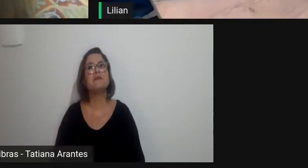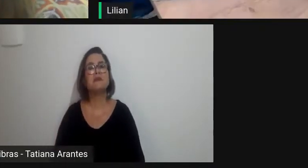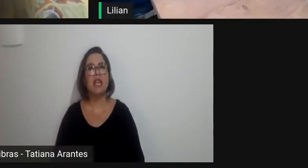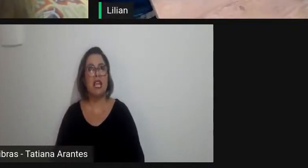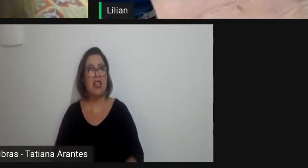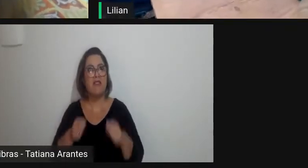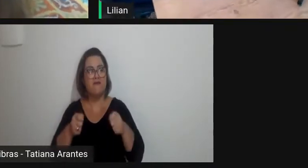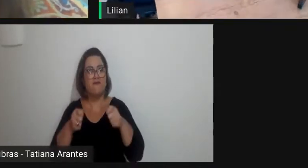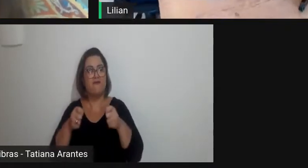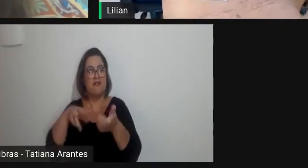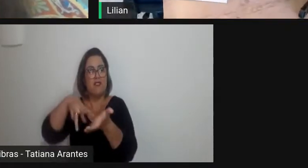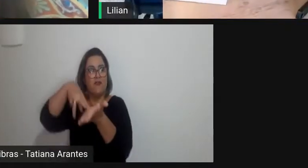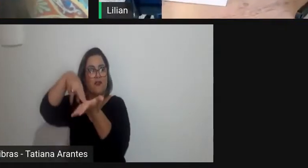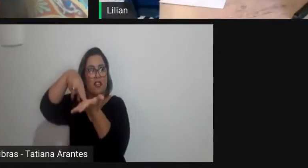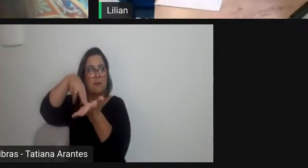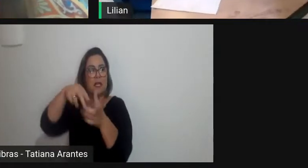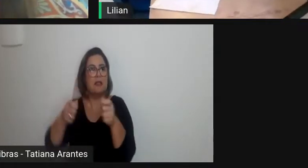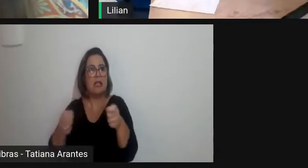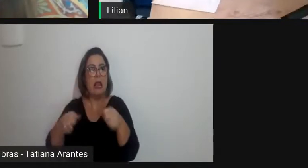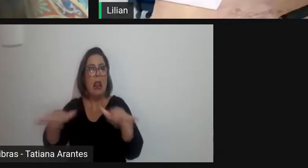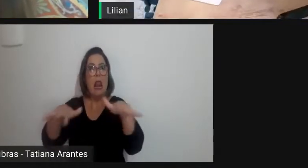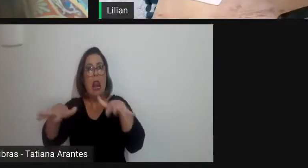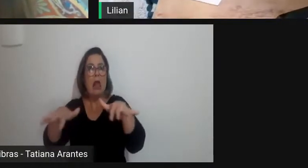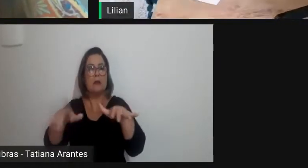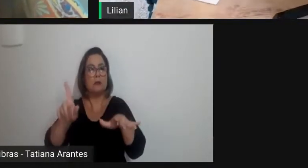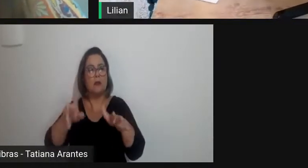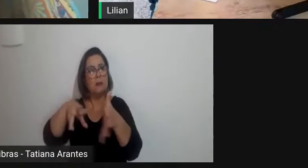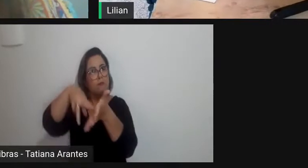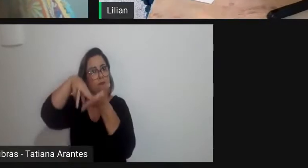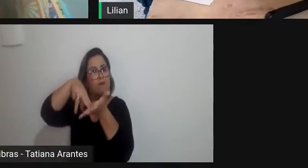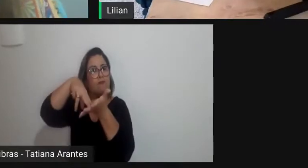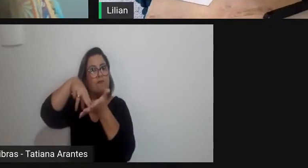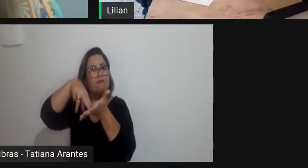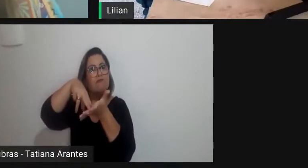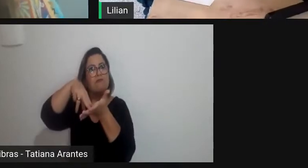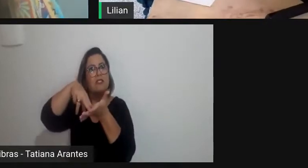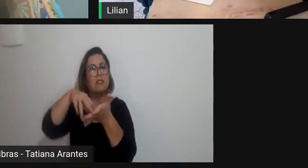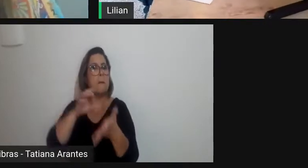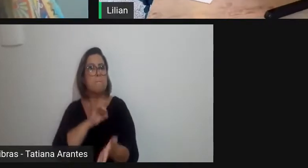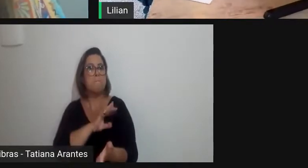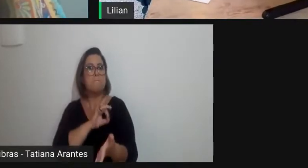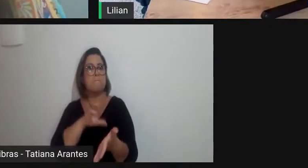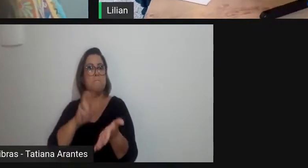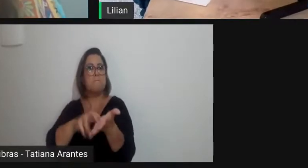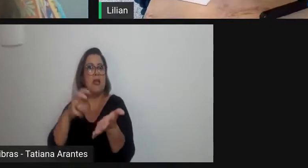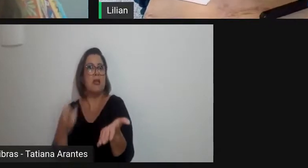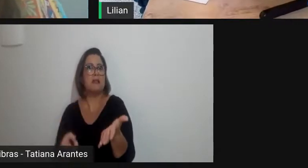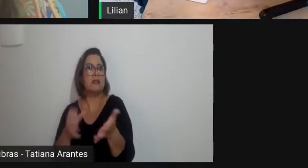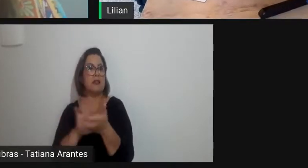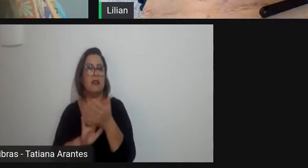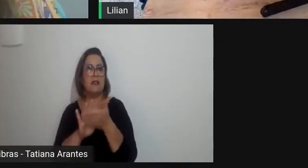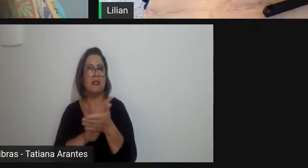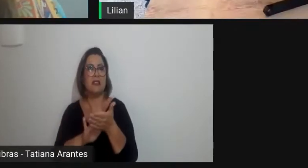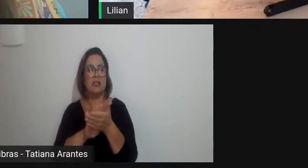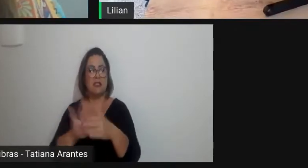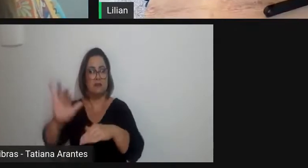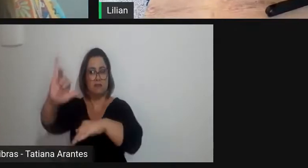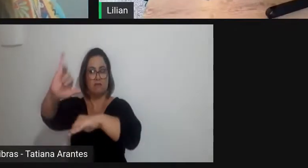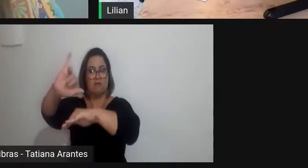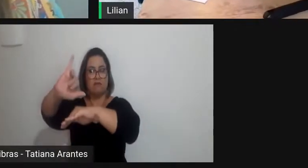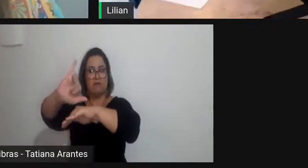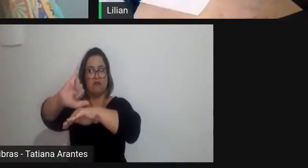firme, gostei da estabilidade dele, eu testei. Então, ele tem, a diferença para esse é que esse